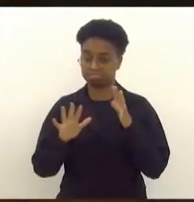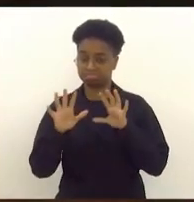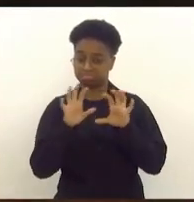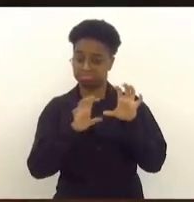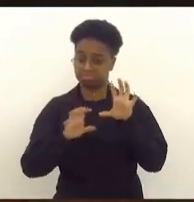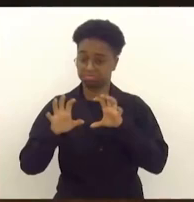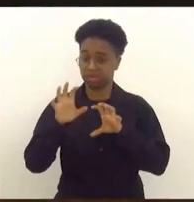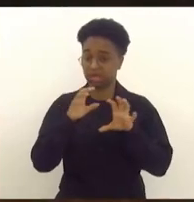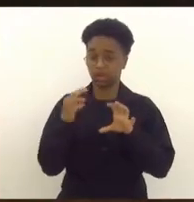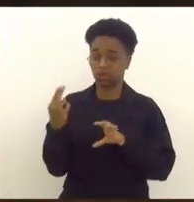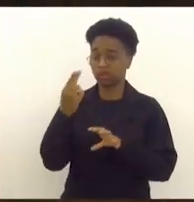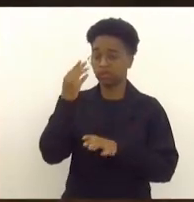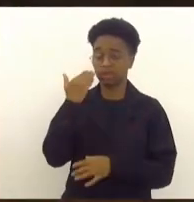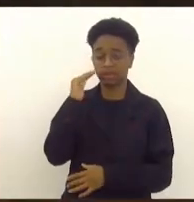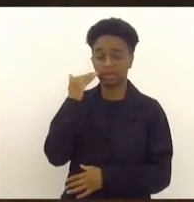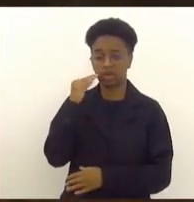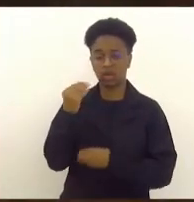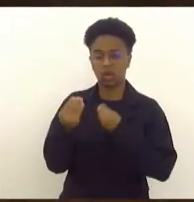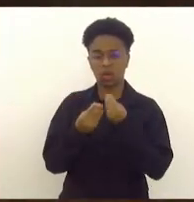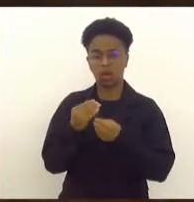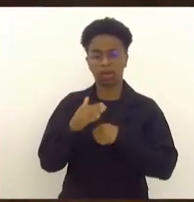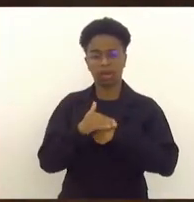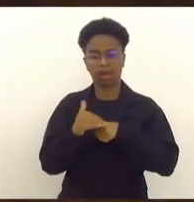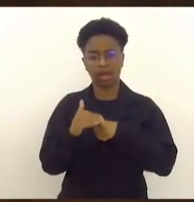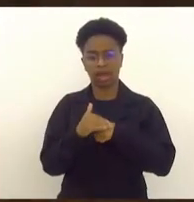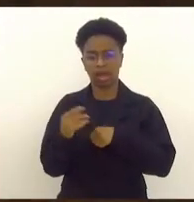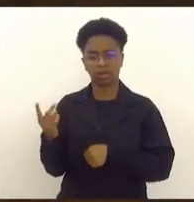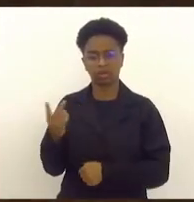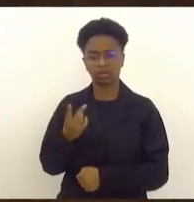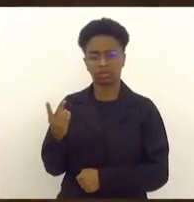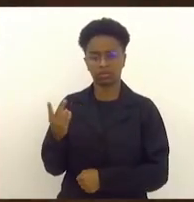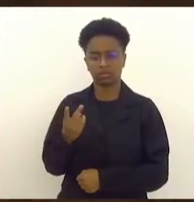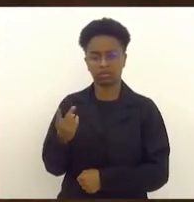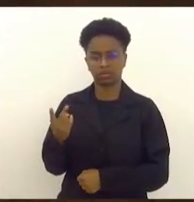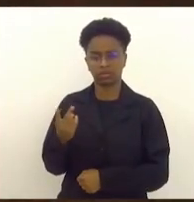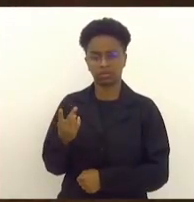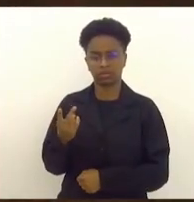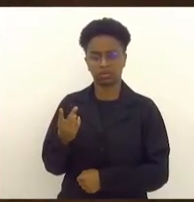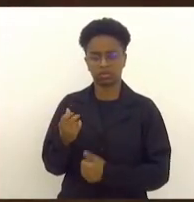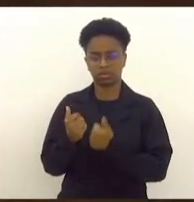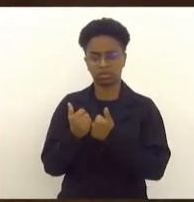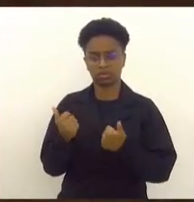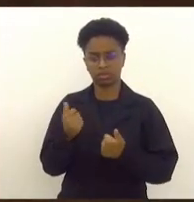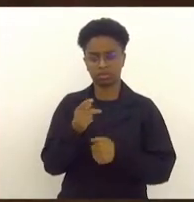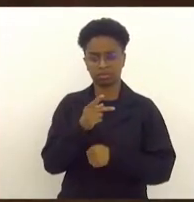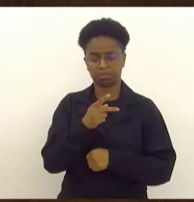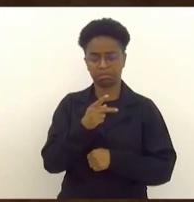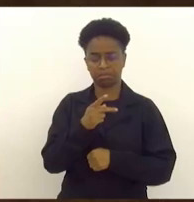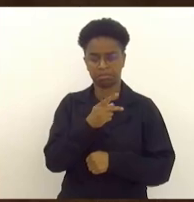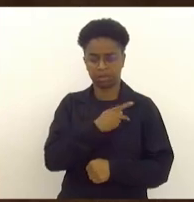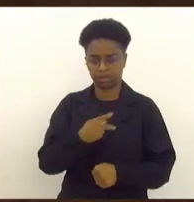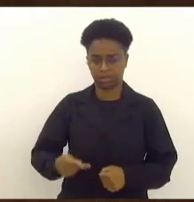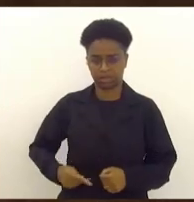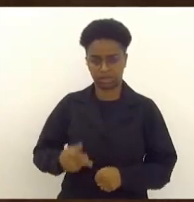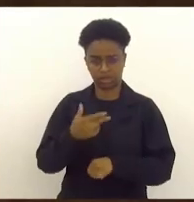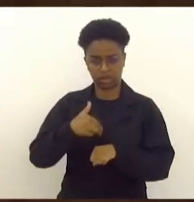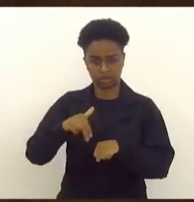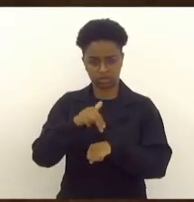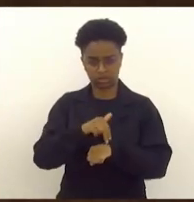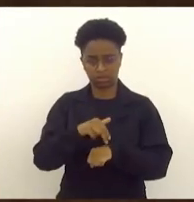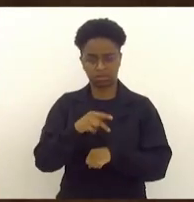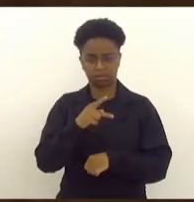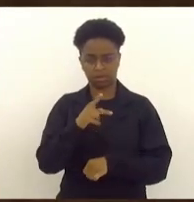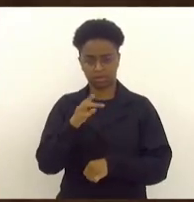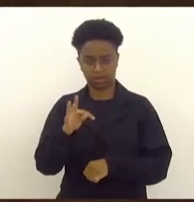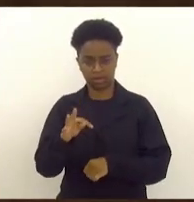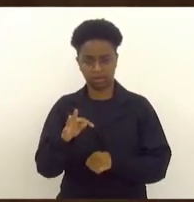e não dá para entender o carinho que tem o vice-presidente Nacional do PT para com o Eduardo Paes